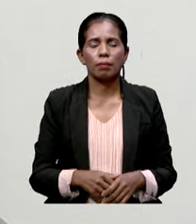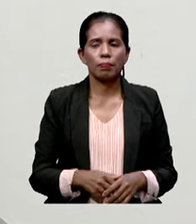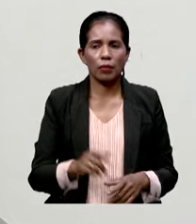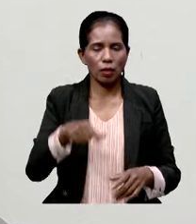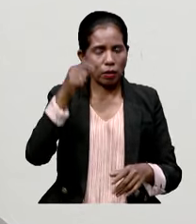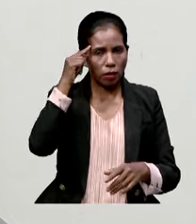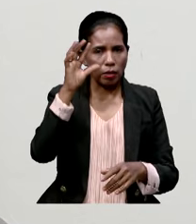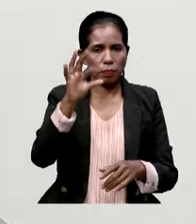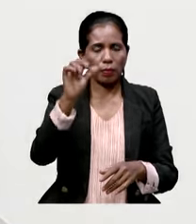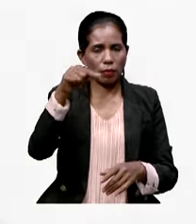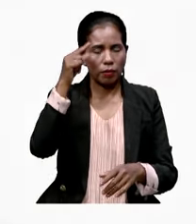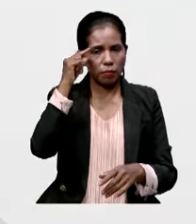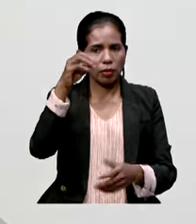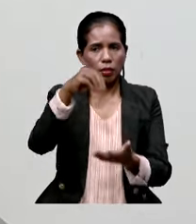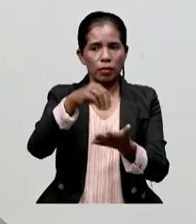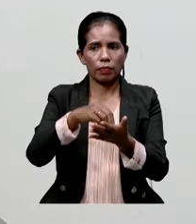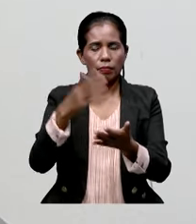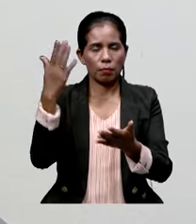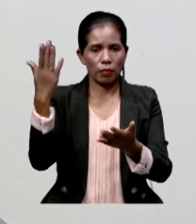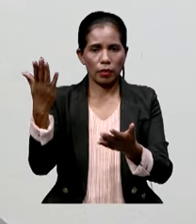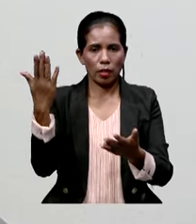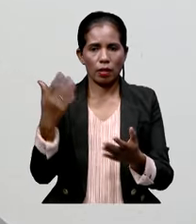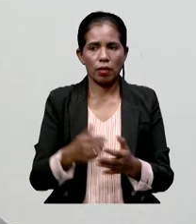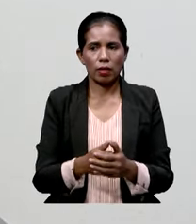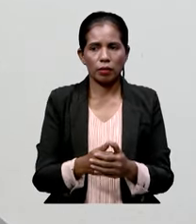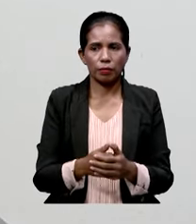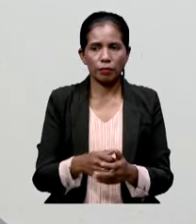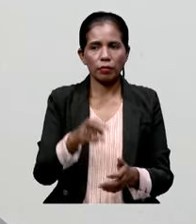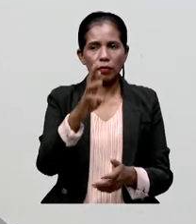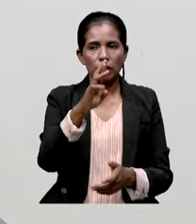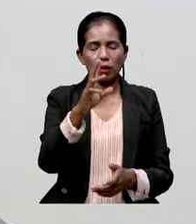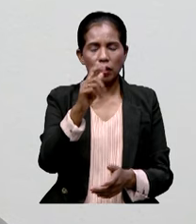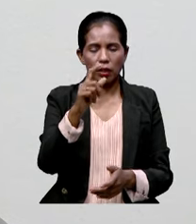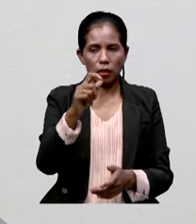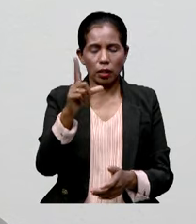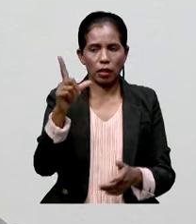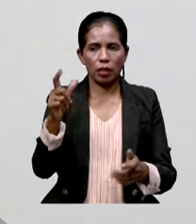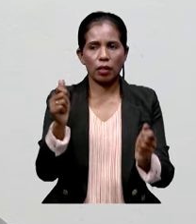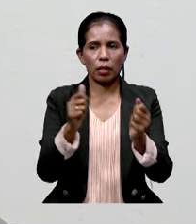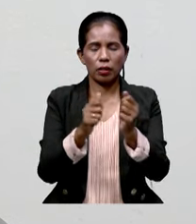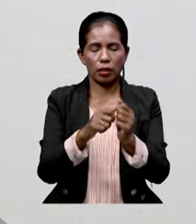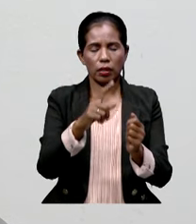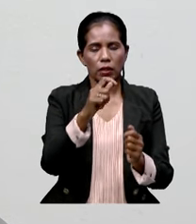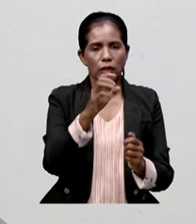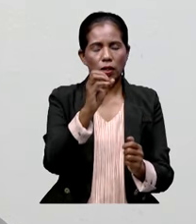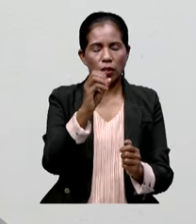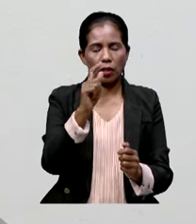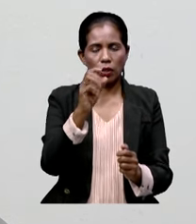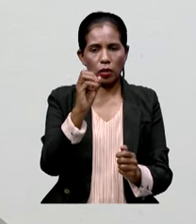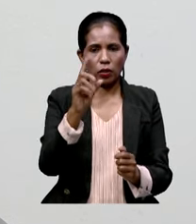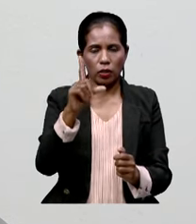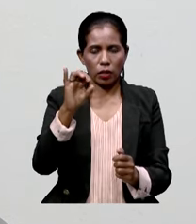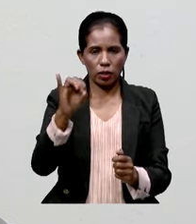Governo membro governo be tutela ba ia de liuba RTTL ho tatuli jane com